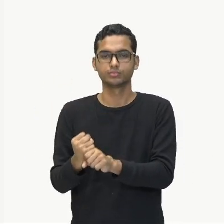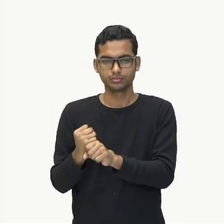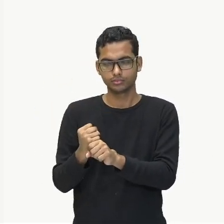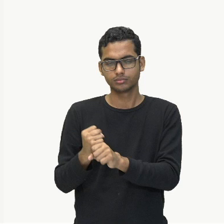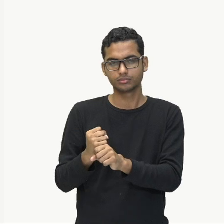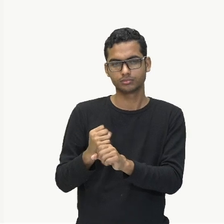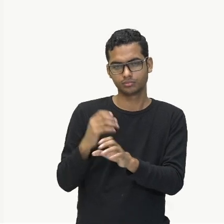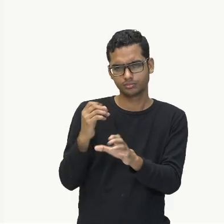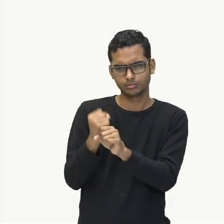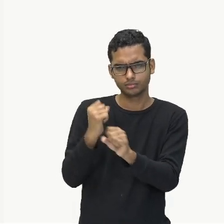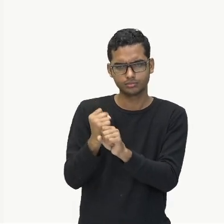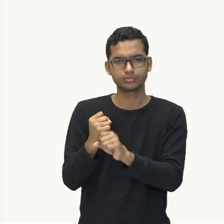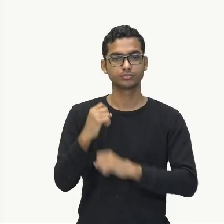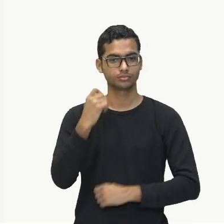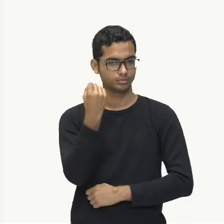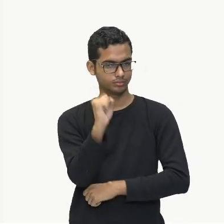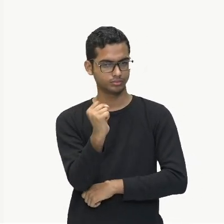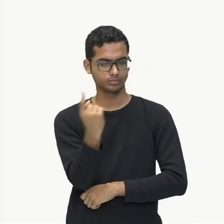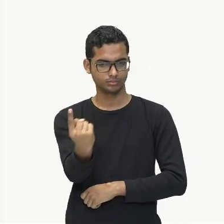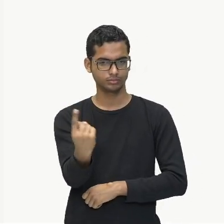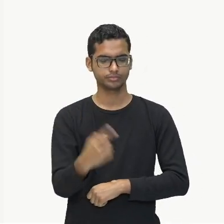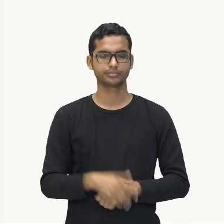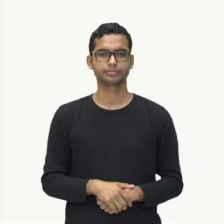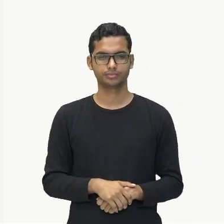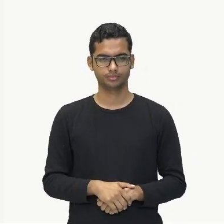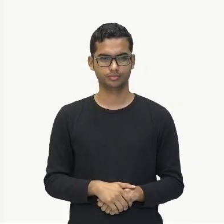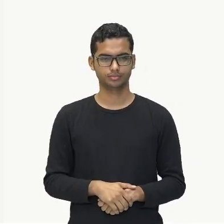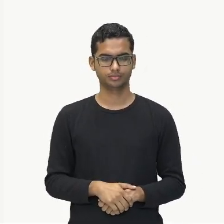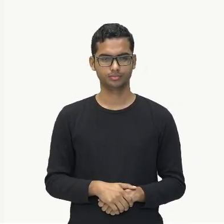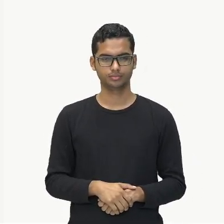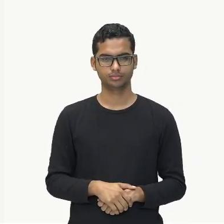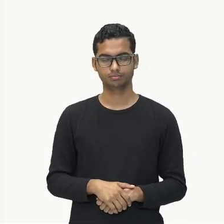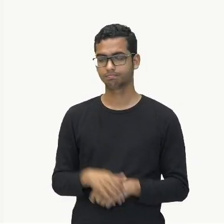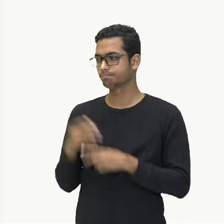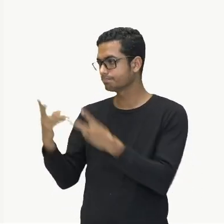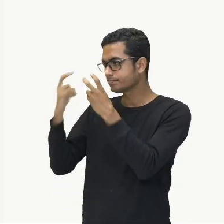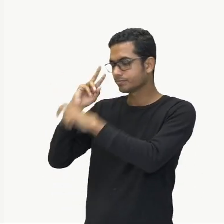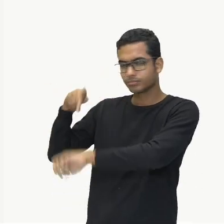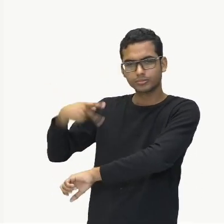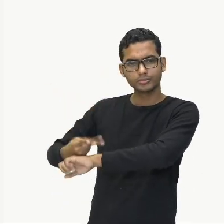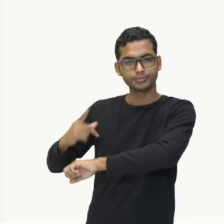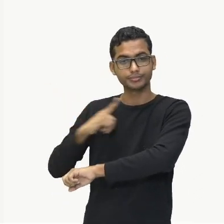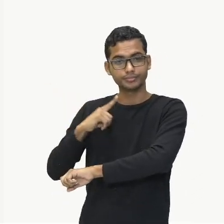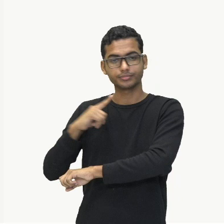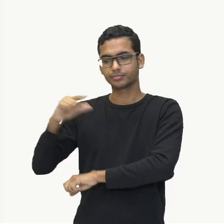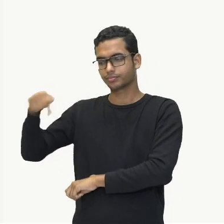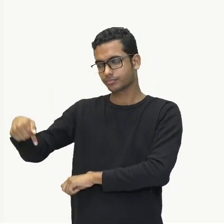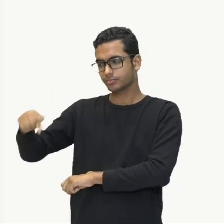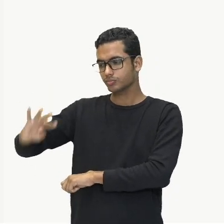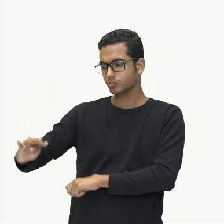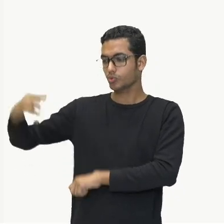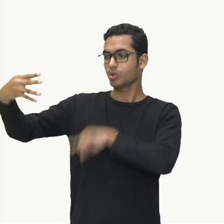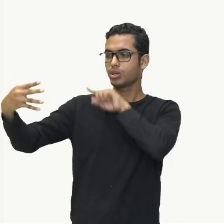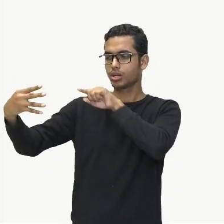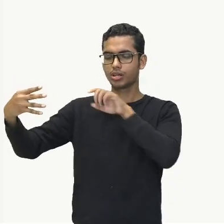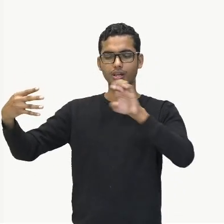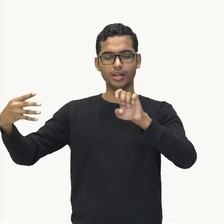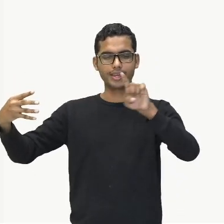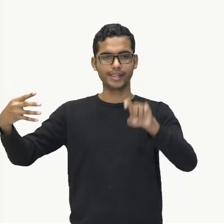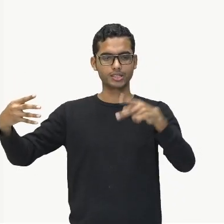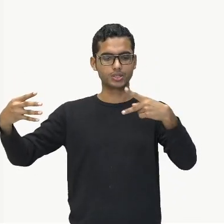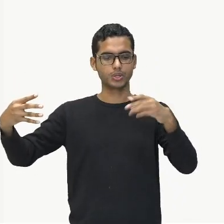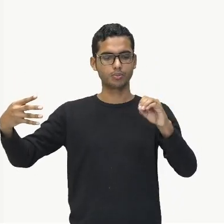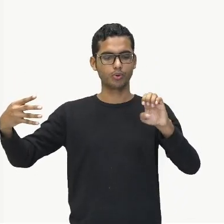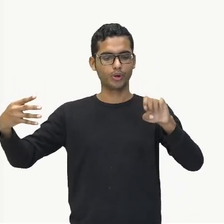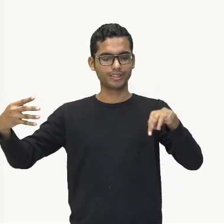Veja que nós temos um expoente aqui nesse termo, né? Esse termo que tem